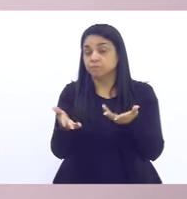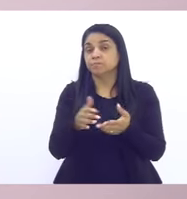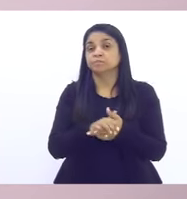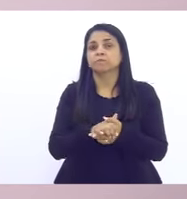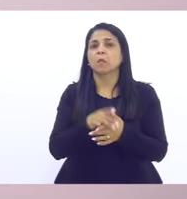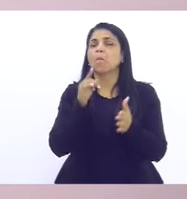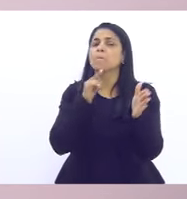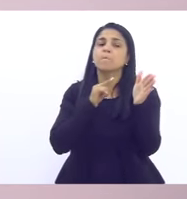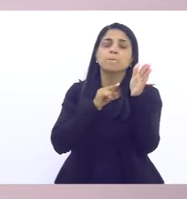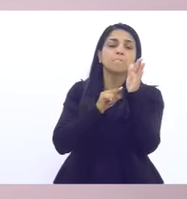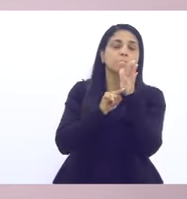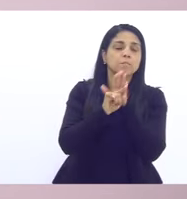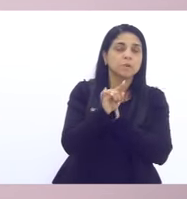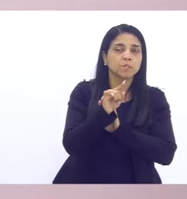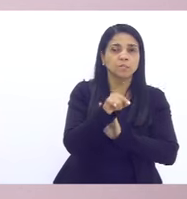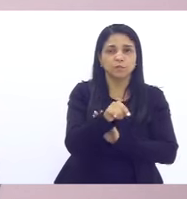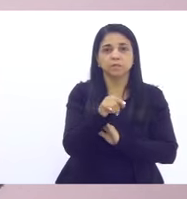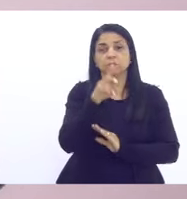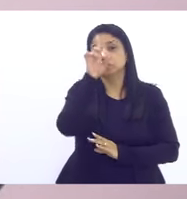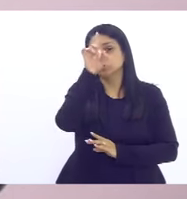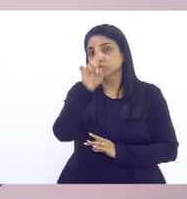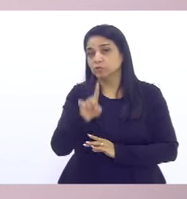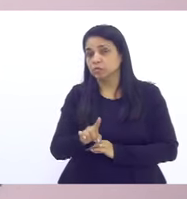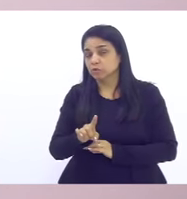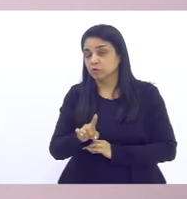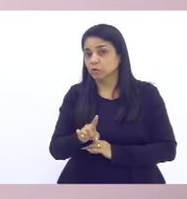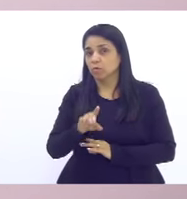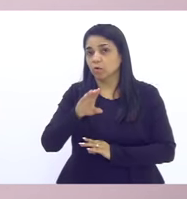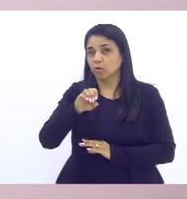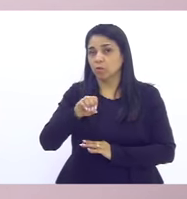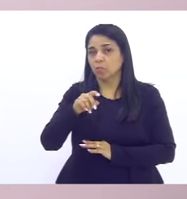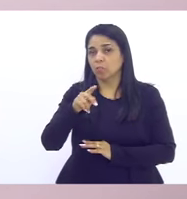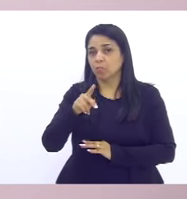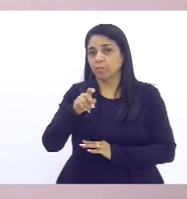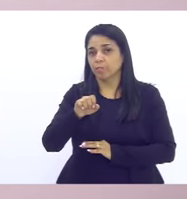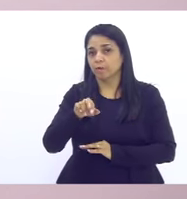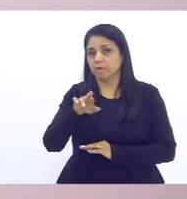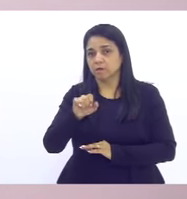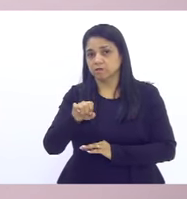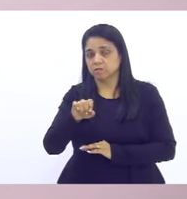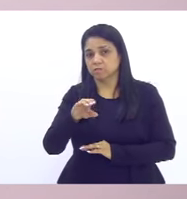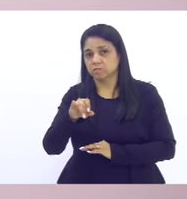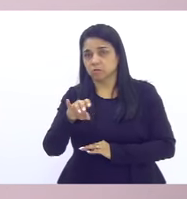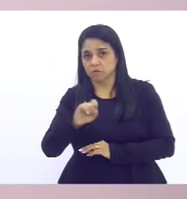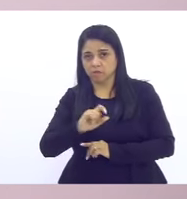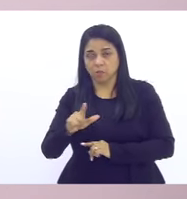uma pergunta para o diretor operacional, Dr. Marcelo Puertas,